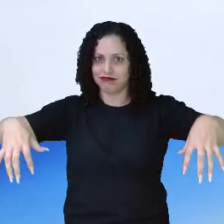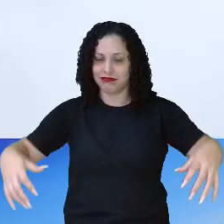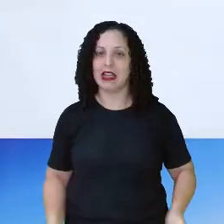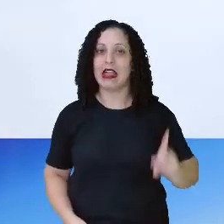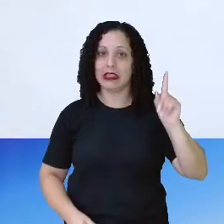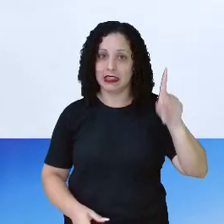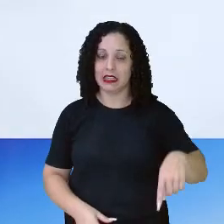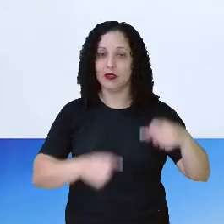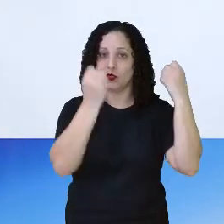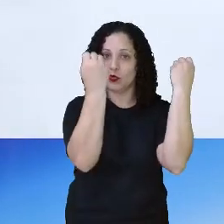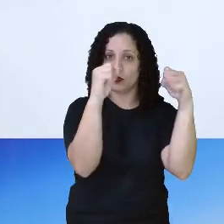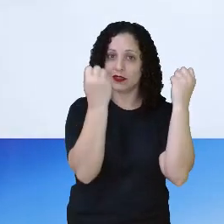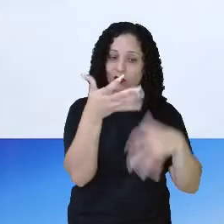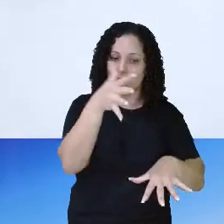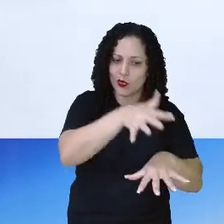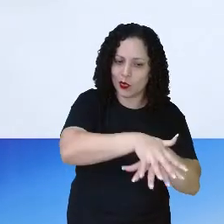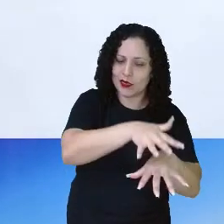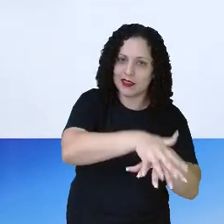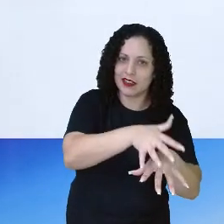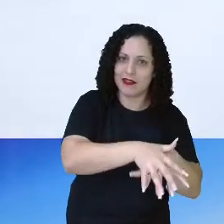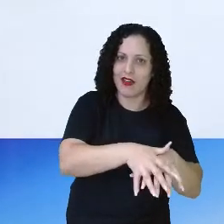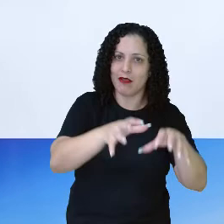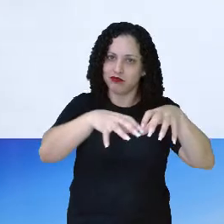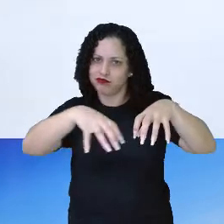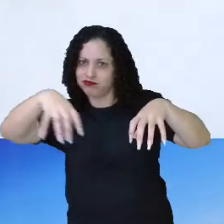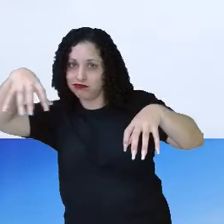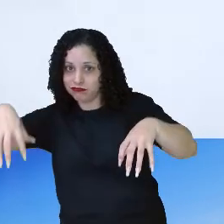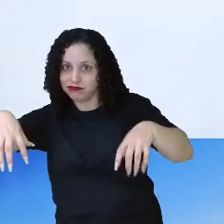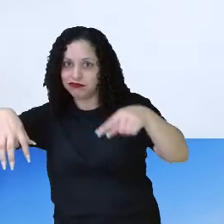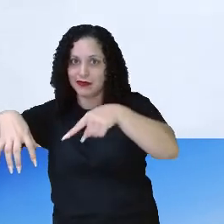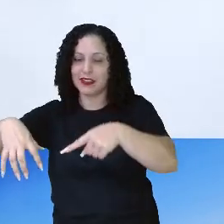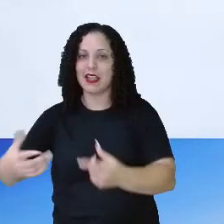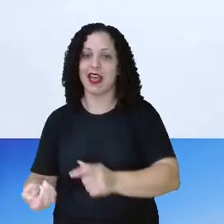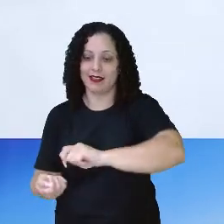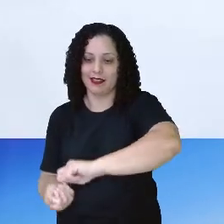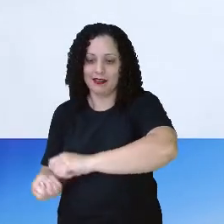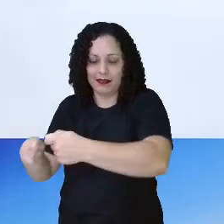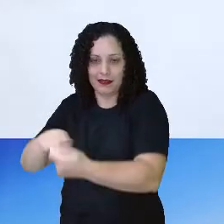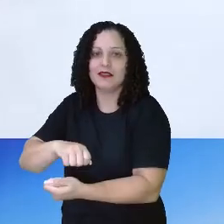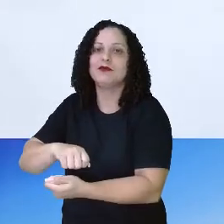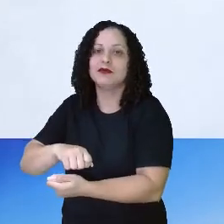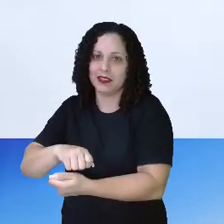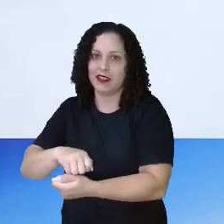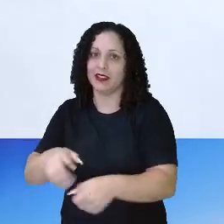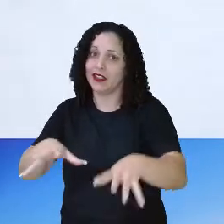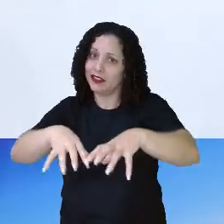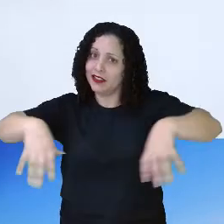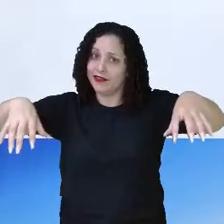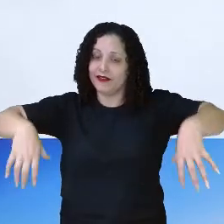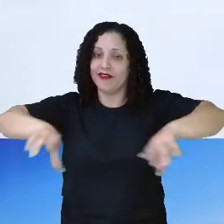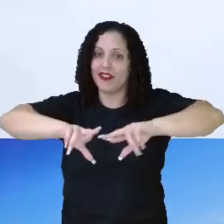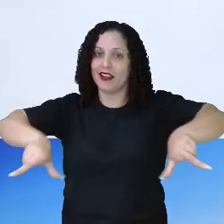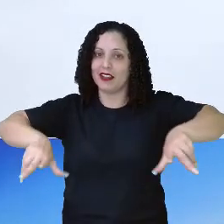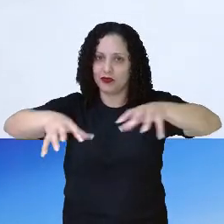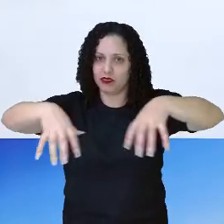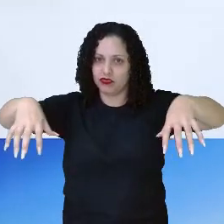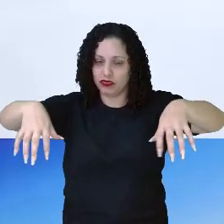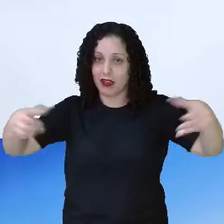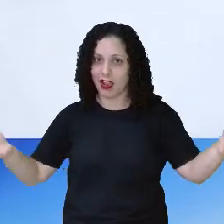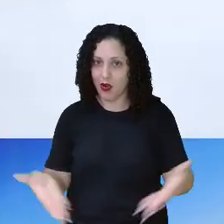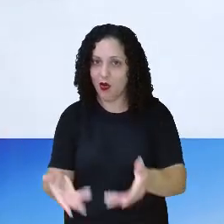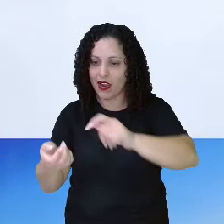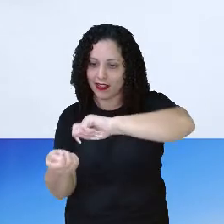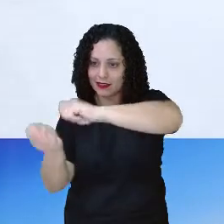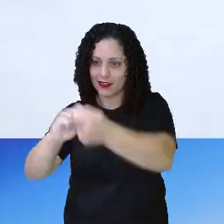educação física inclusiva e da educação física adaptada, não é? E aqui nós voltamos a falar de